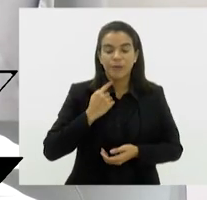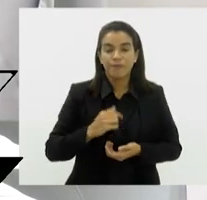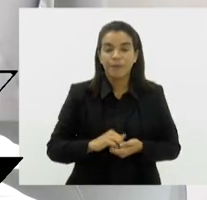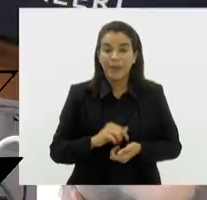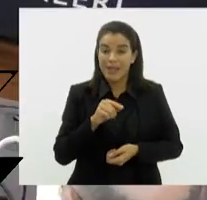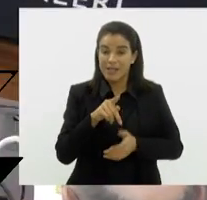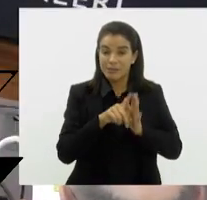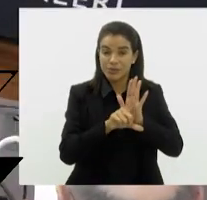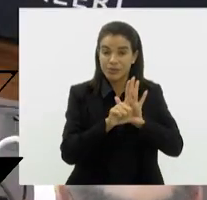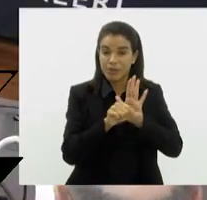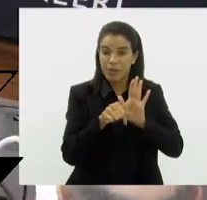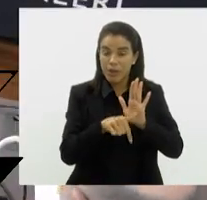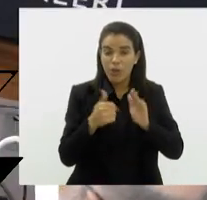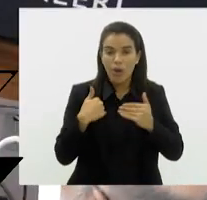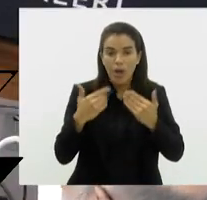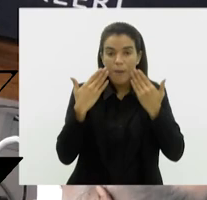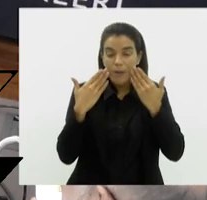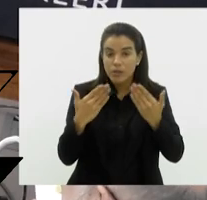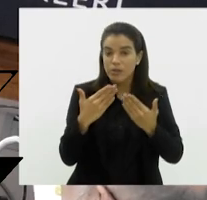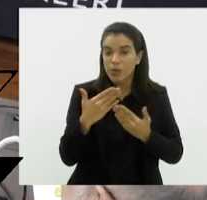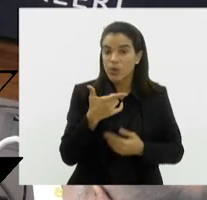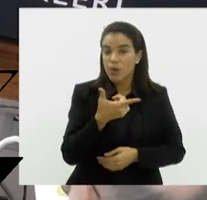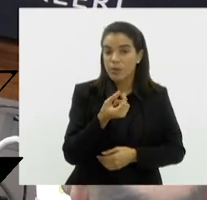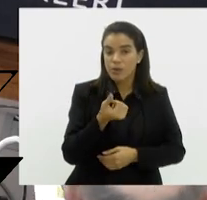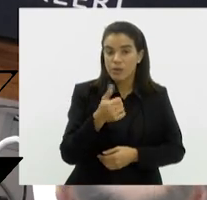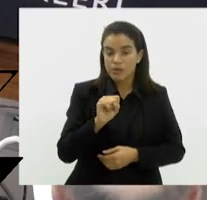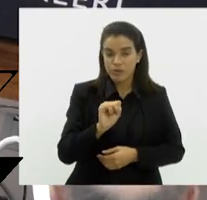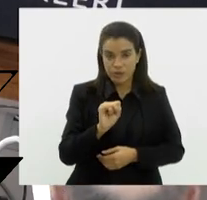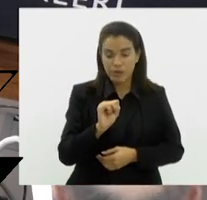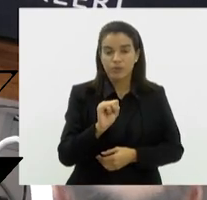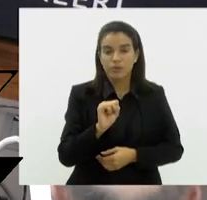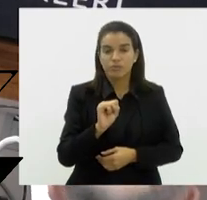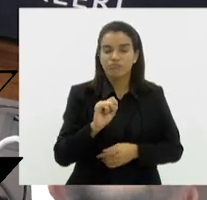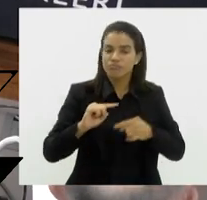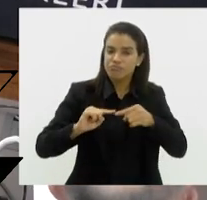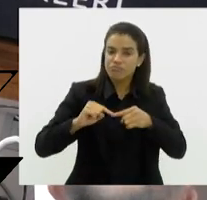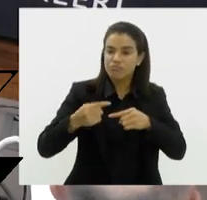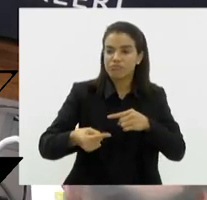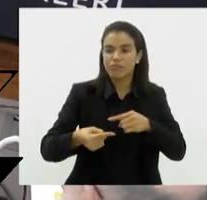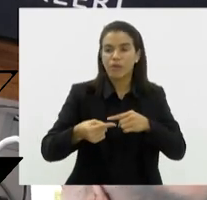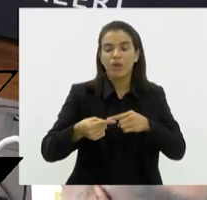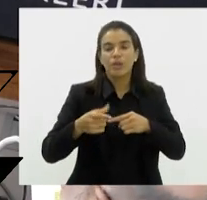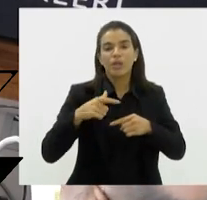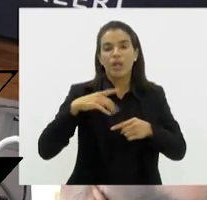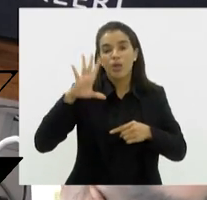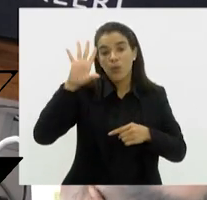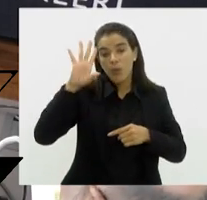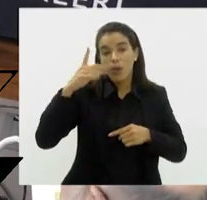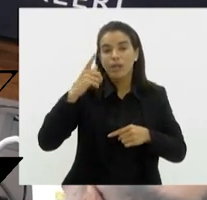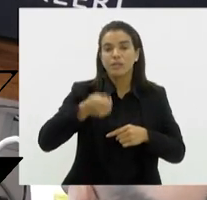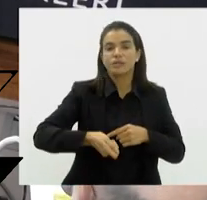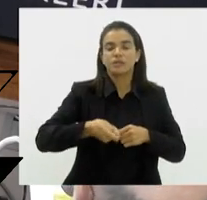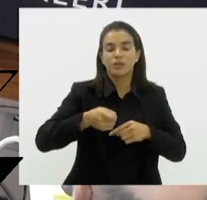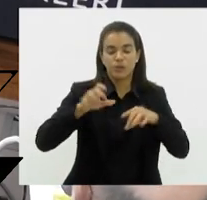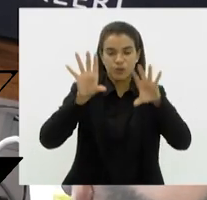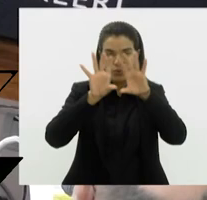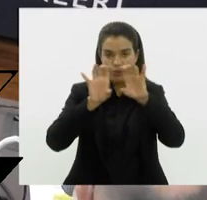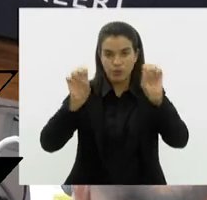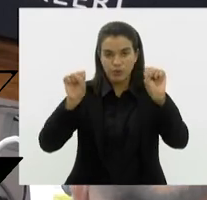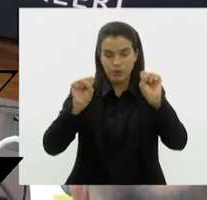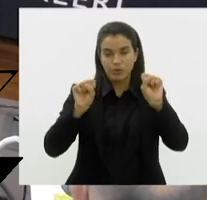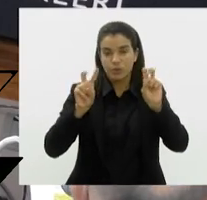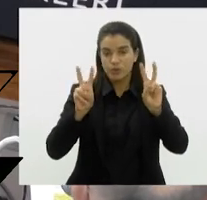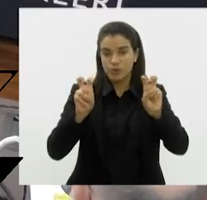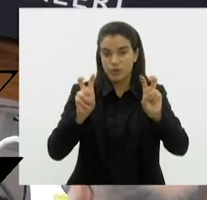Esse PL eu apresentei em 18. Depois disso, tem uma decisão do Supremo